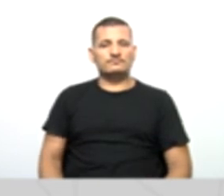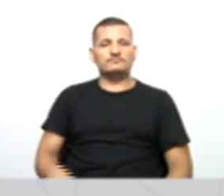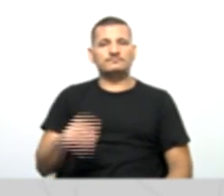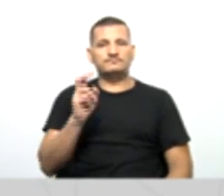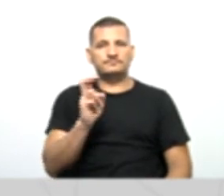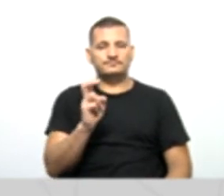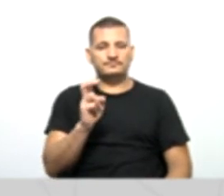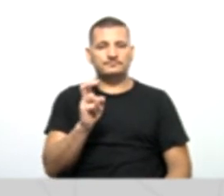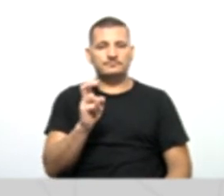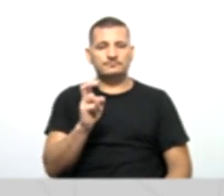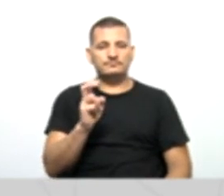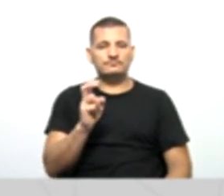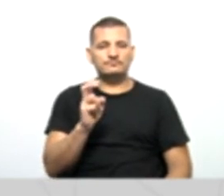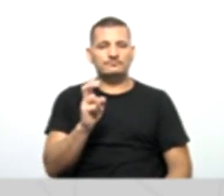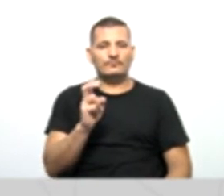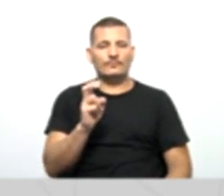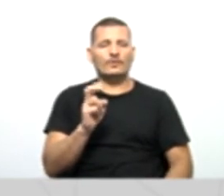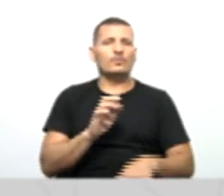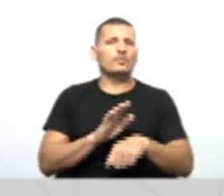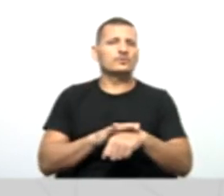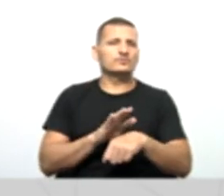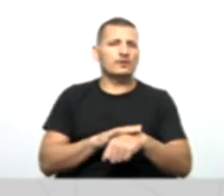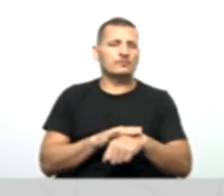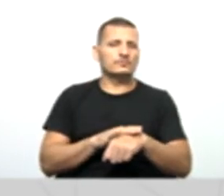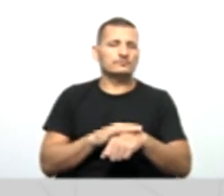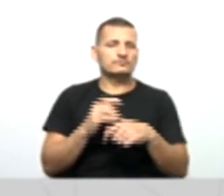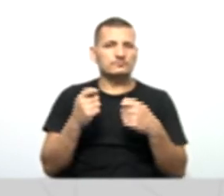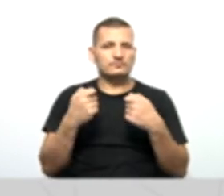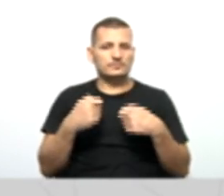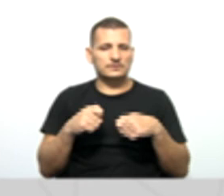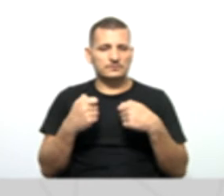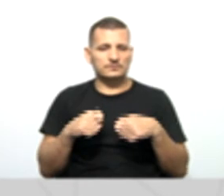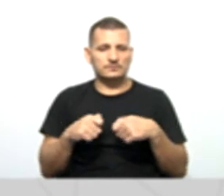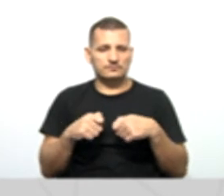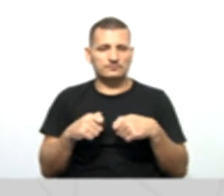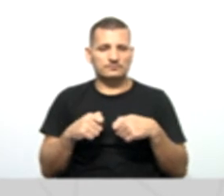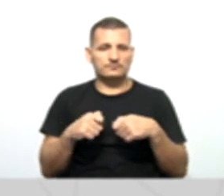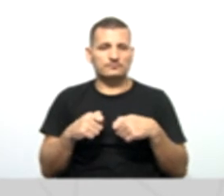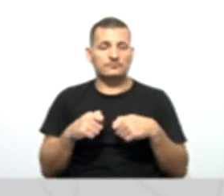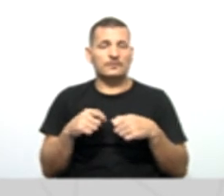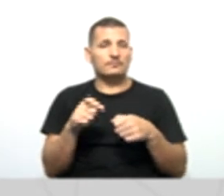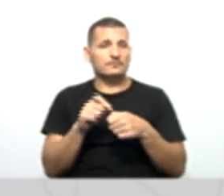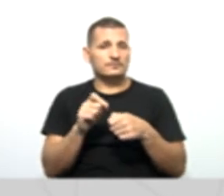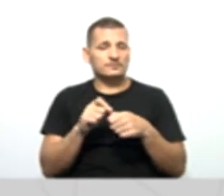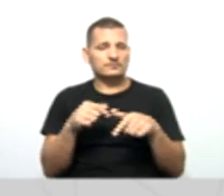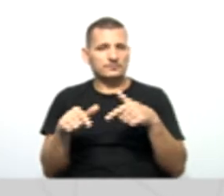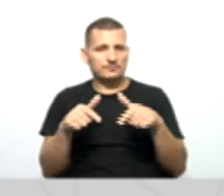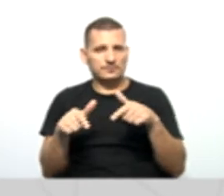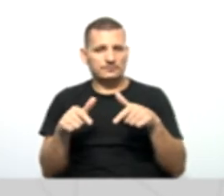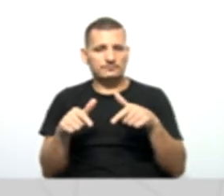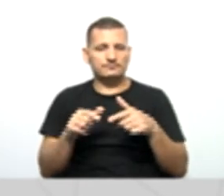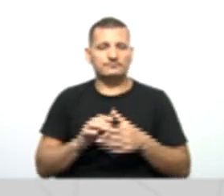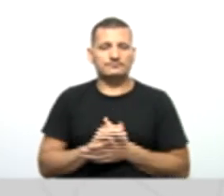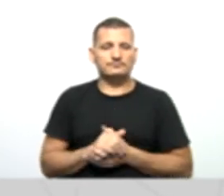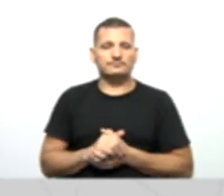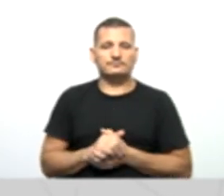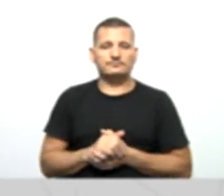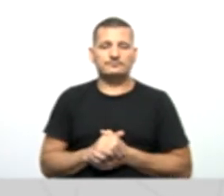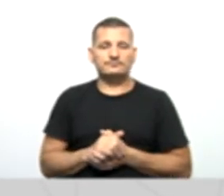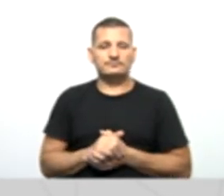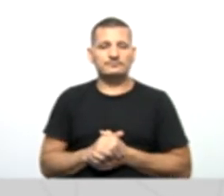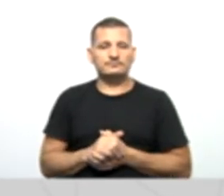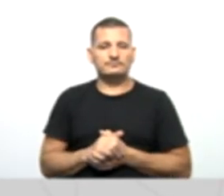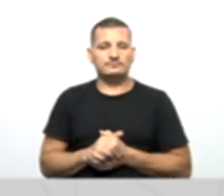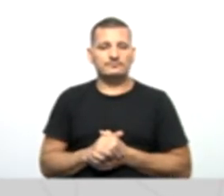Estimar a duração das atividades. O tempo necessário, né, que a gente tem que ter para poder realizar essas nossas